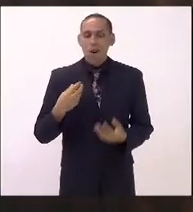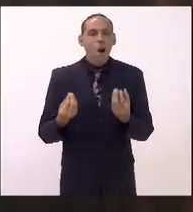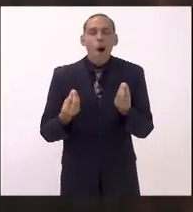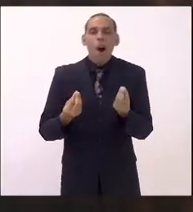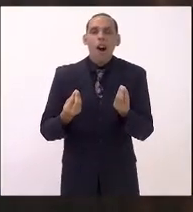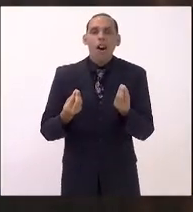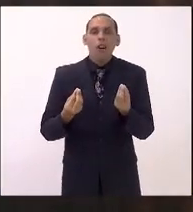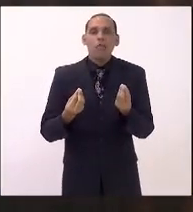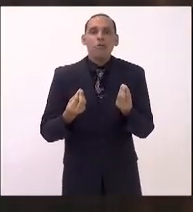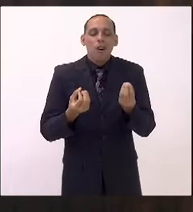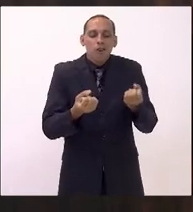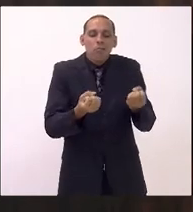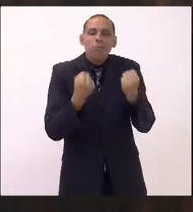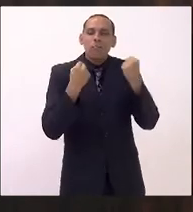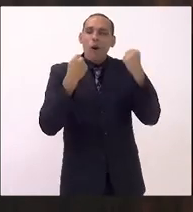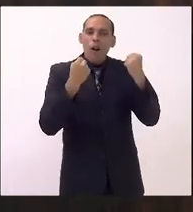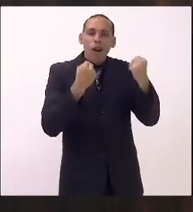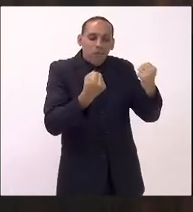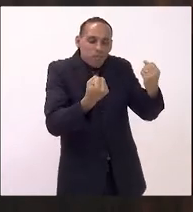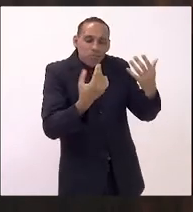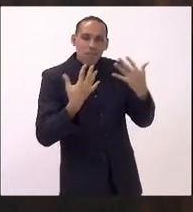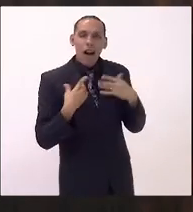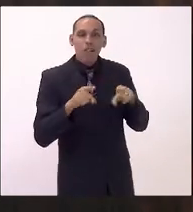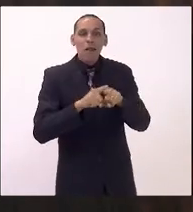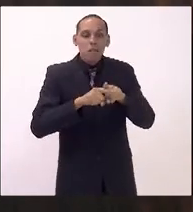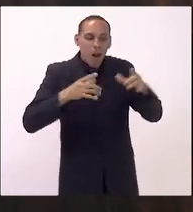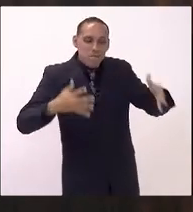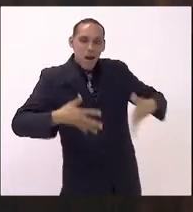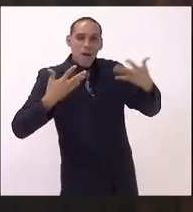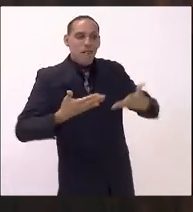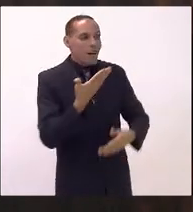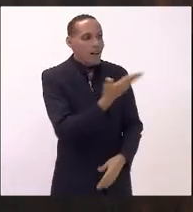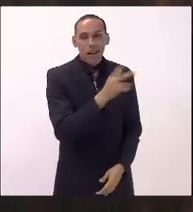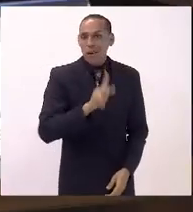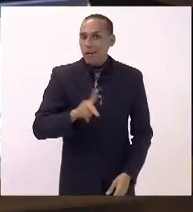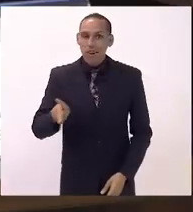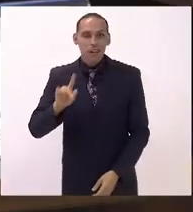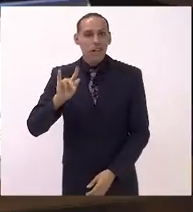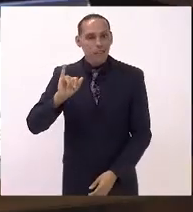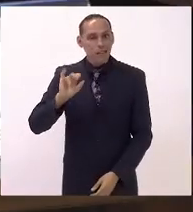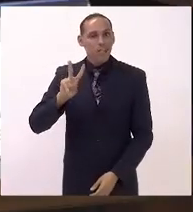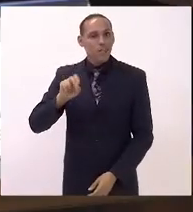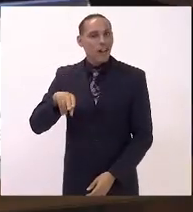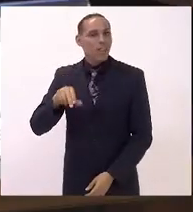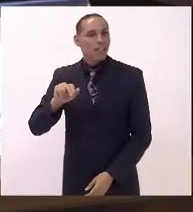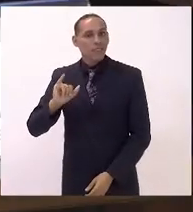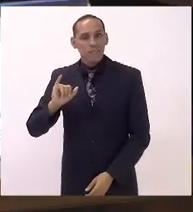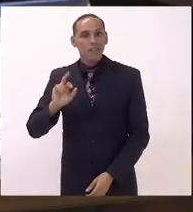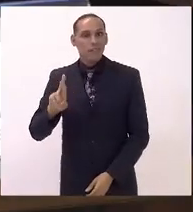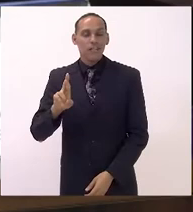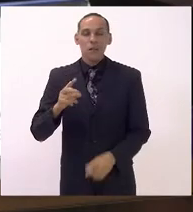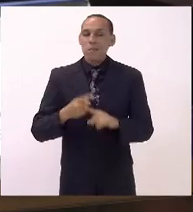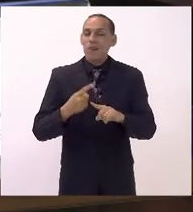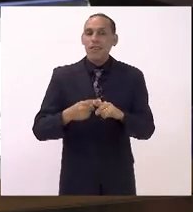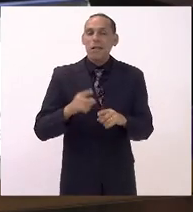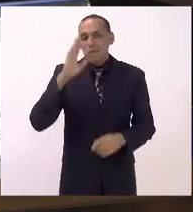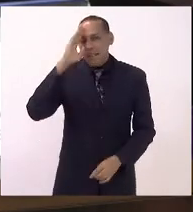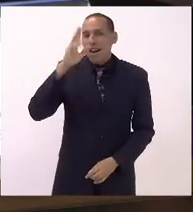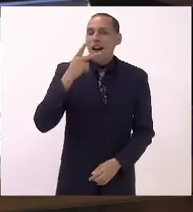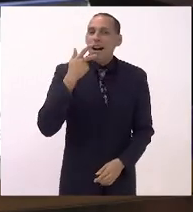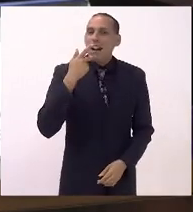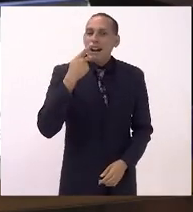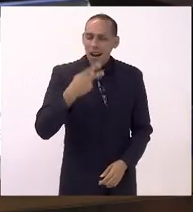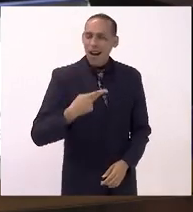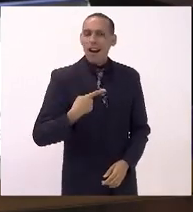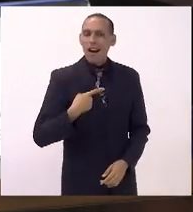que eu recebo e o incentivo do professor Ivani, especialmente quando me fala e tem me alertado